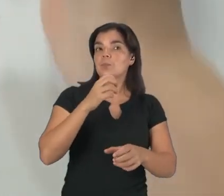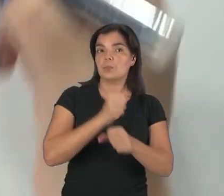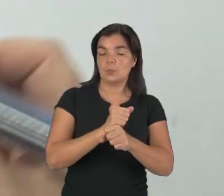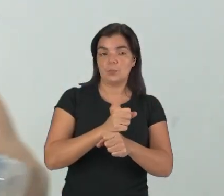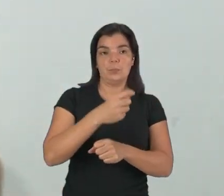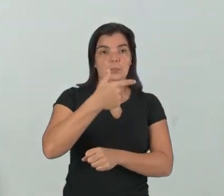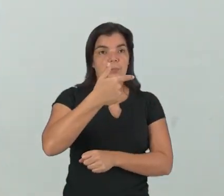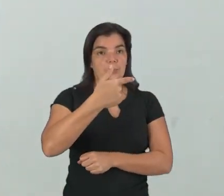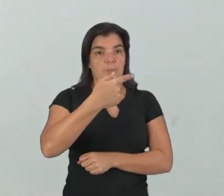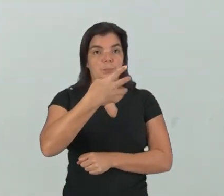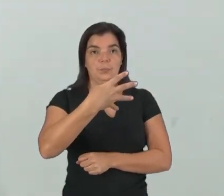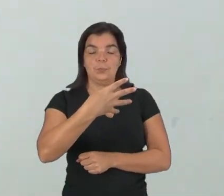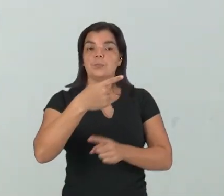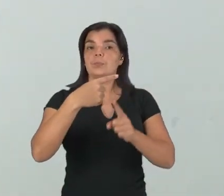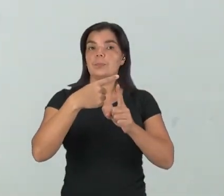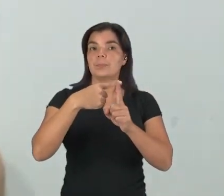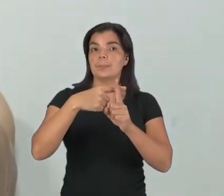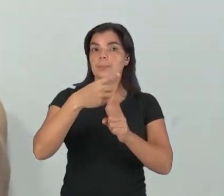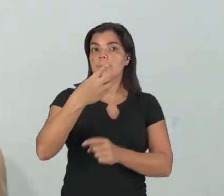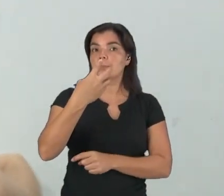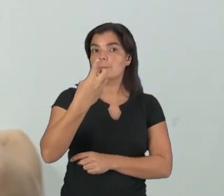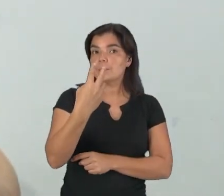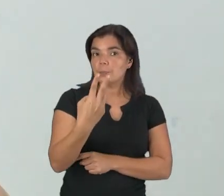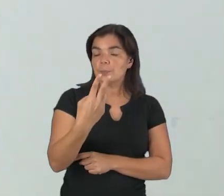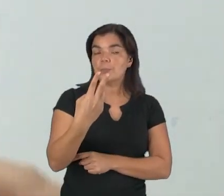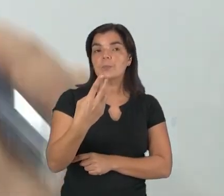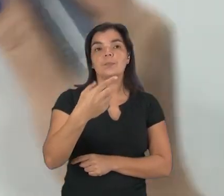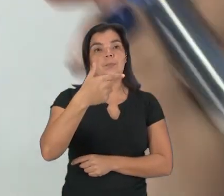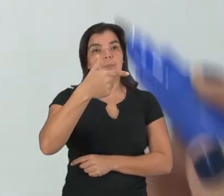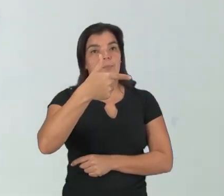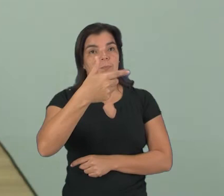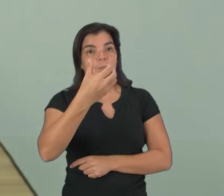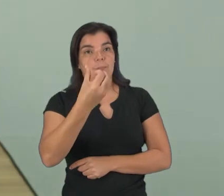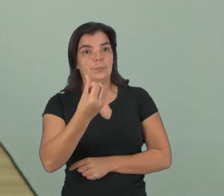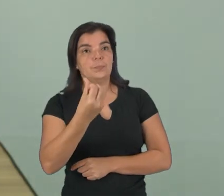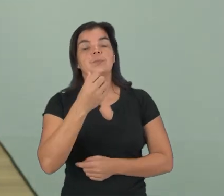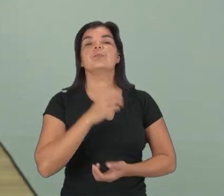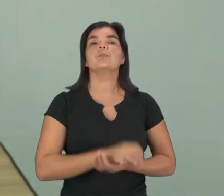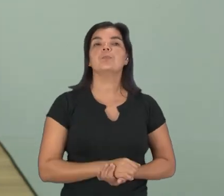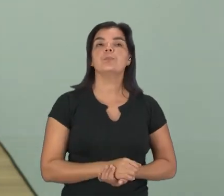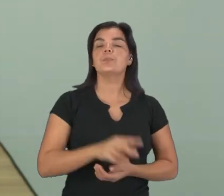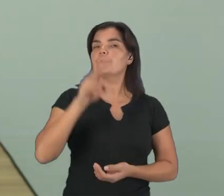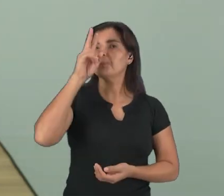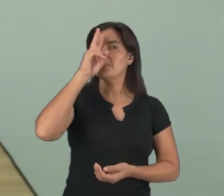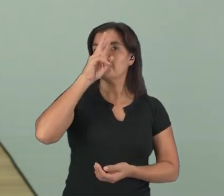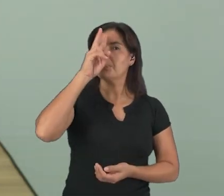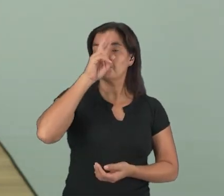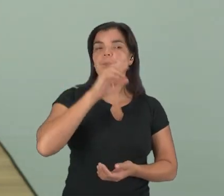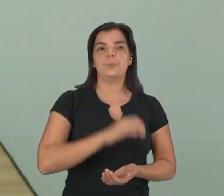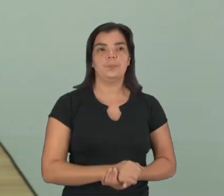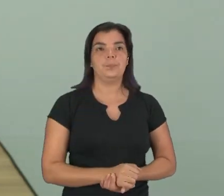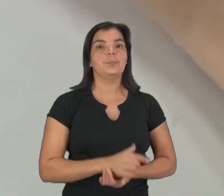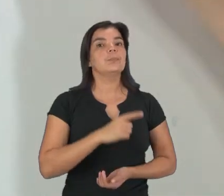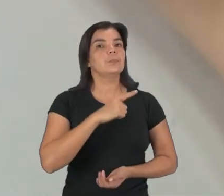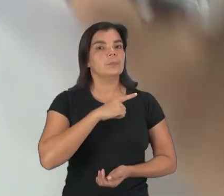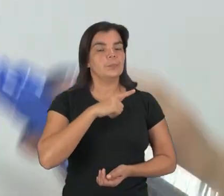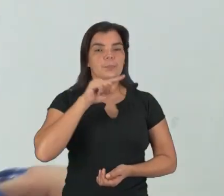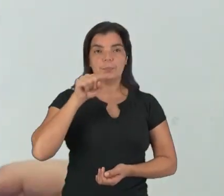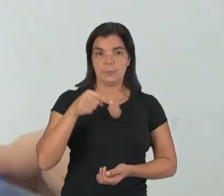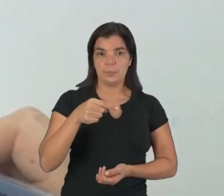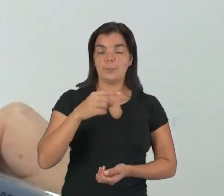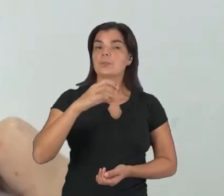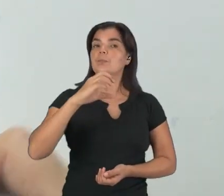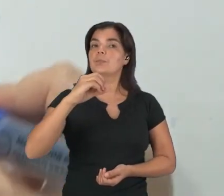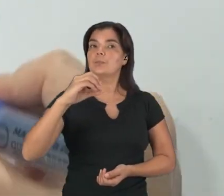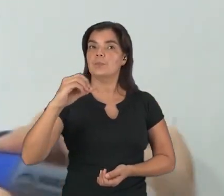acrescentar 24 mais 2, eu vou ter 26. O que eu vou fazer? Lembra que esse número tem uma vírgula e depois os